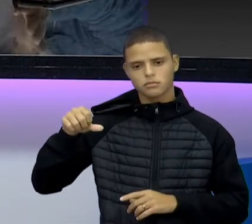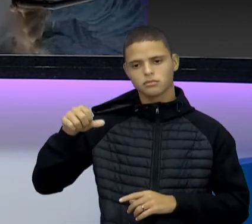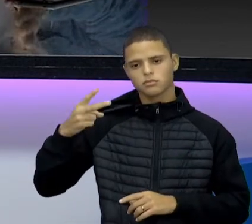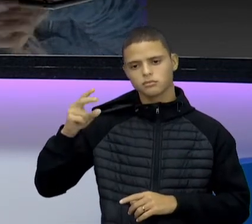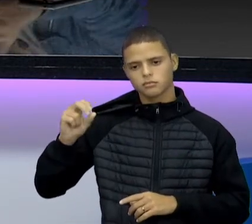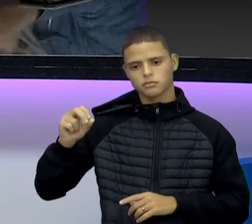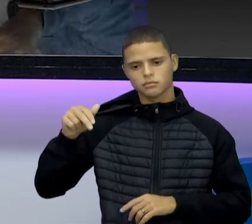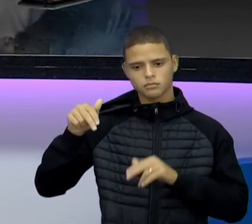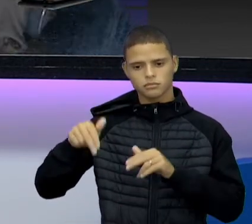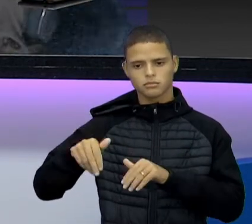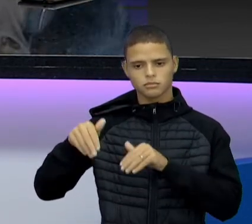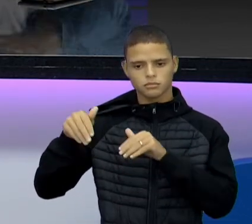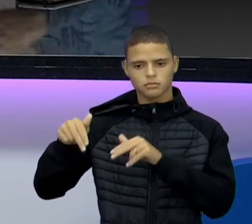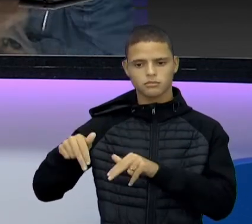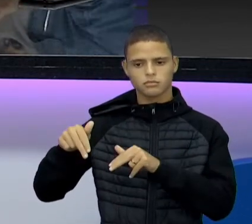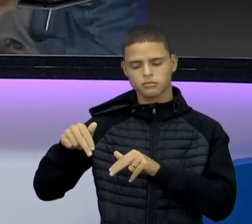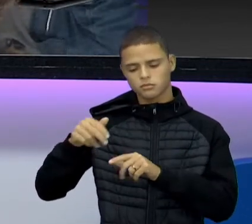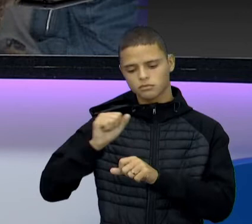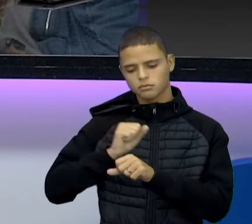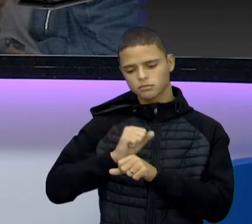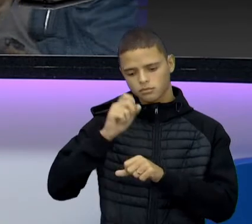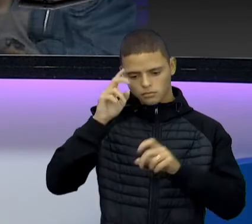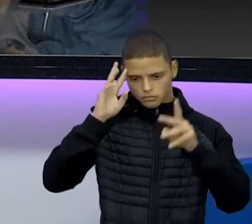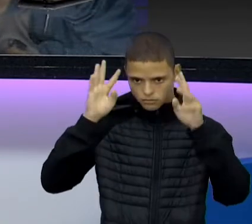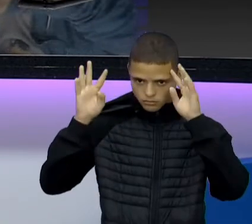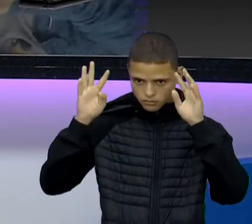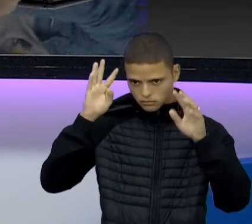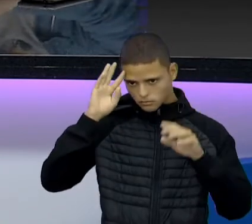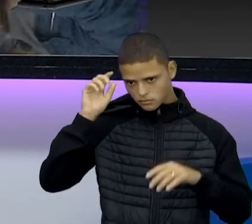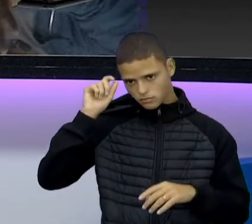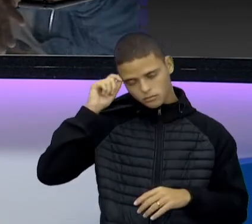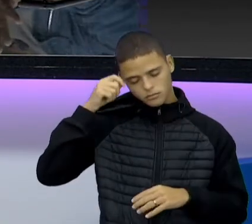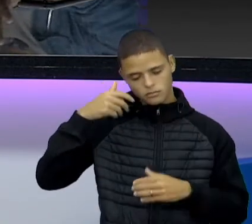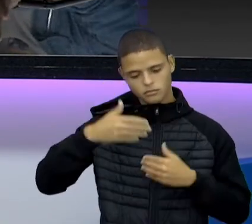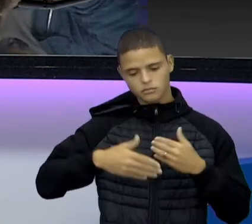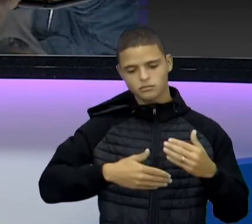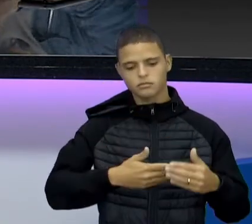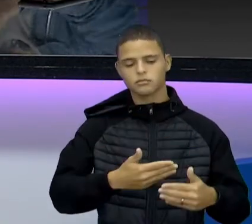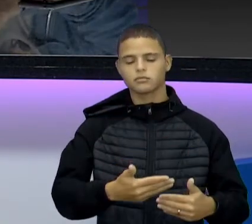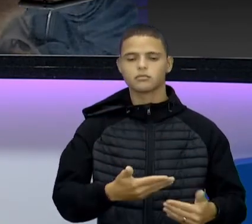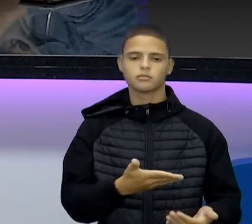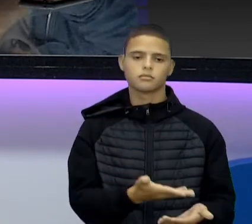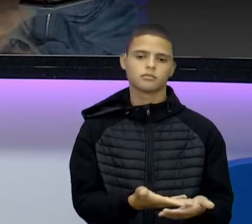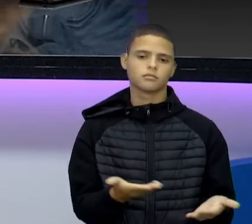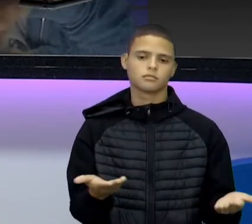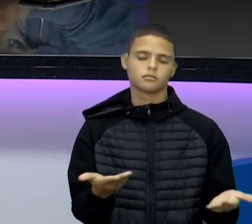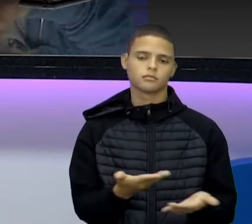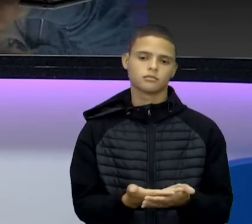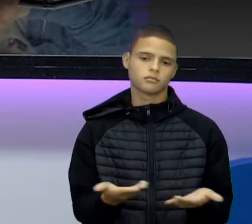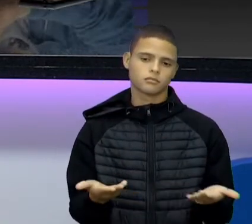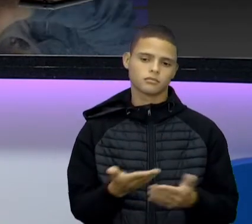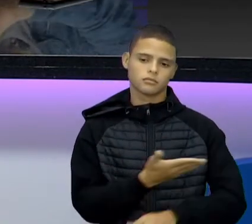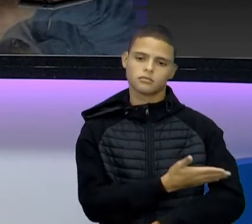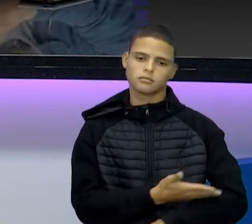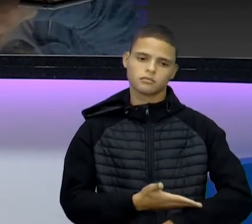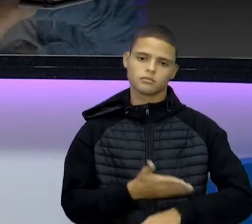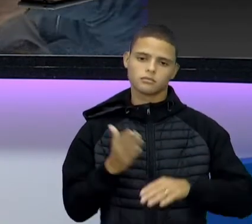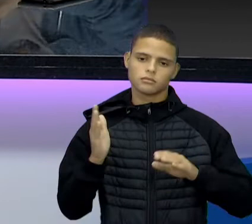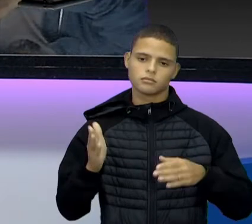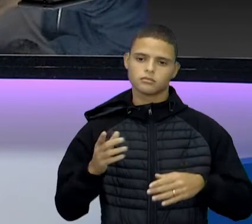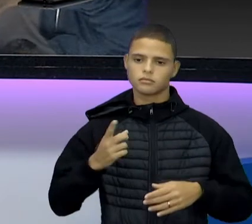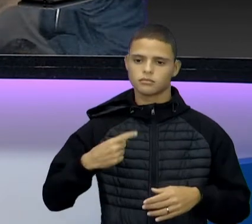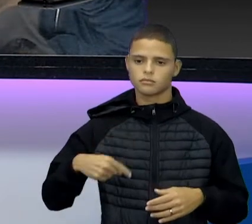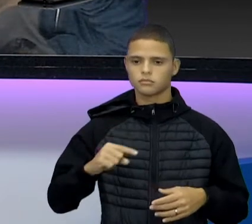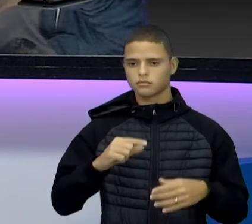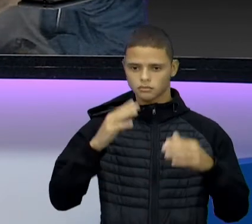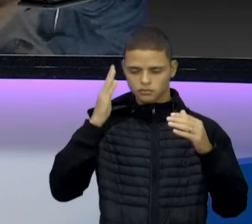de consciência, de parar para pensar na trajetória do preto nesse país. Muito comum. A gente já está calejado, a gente já está